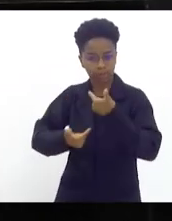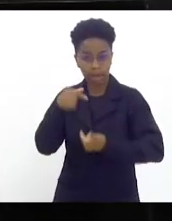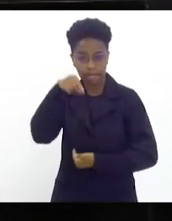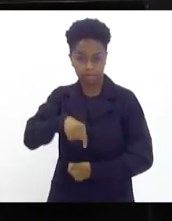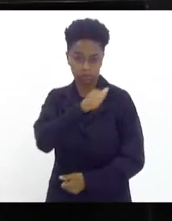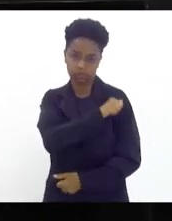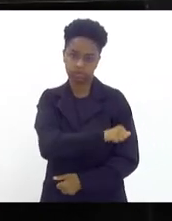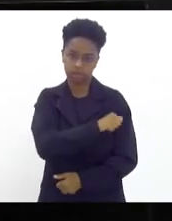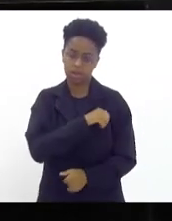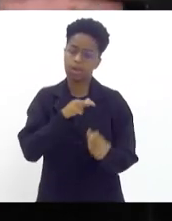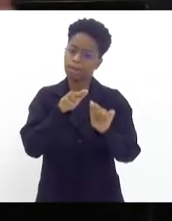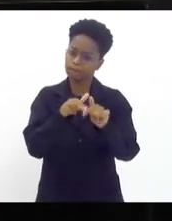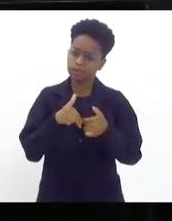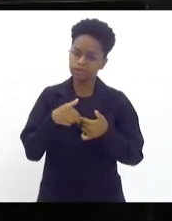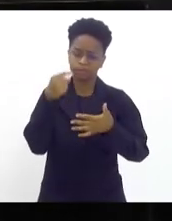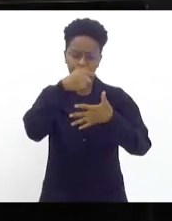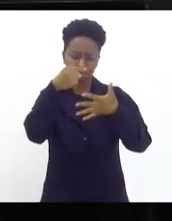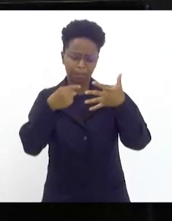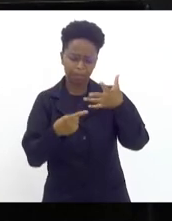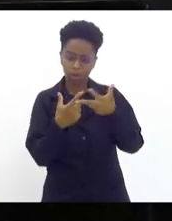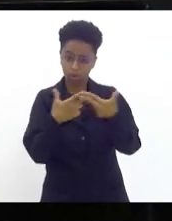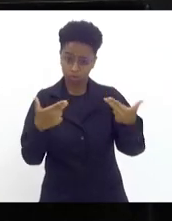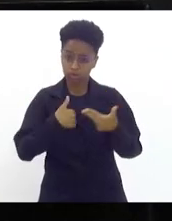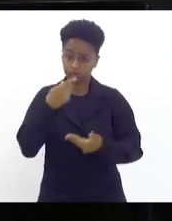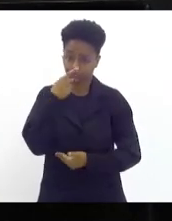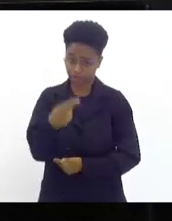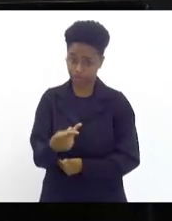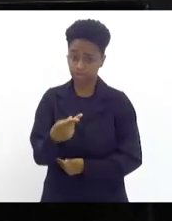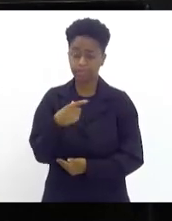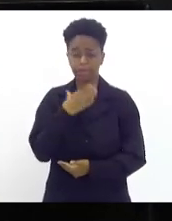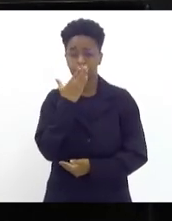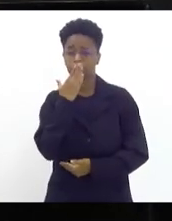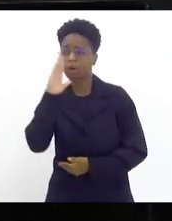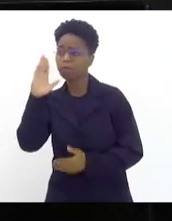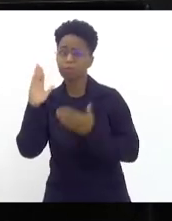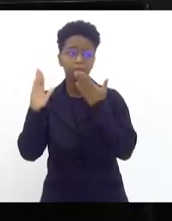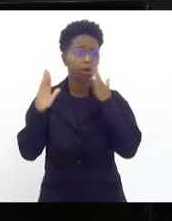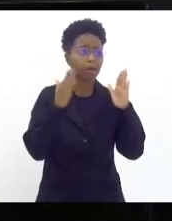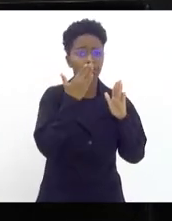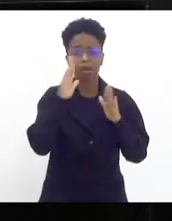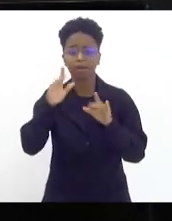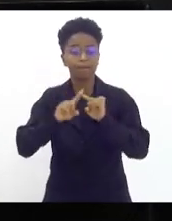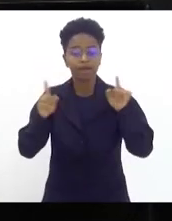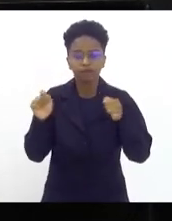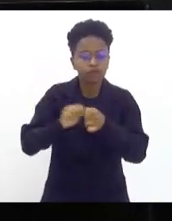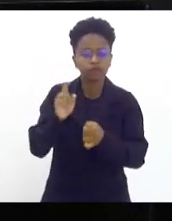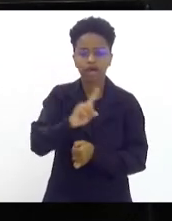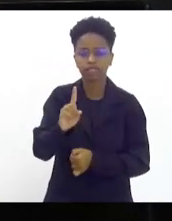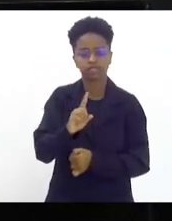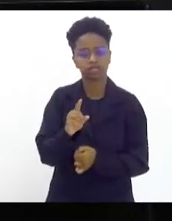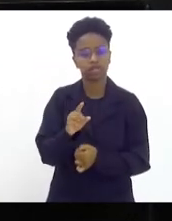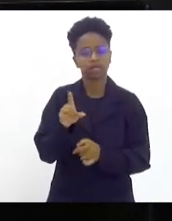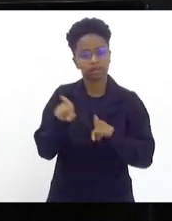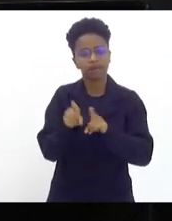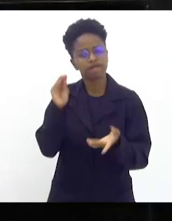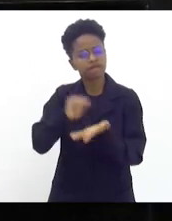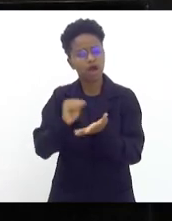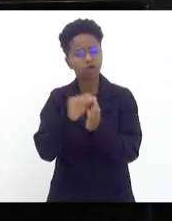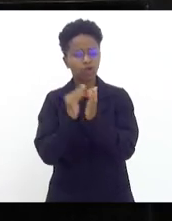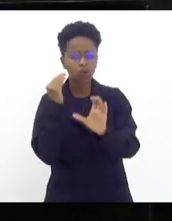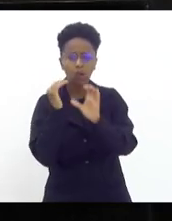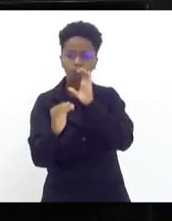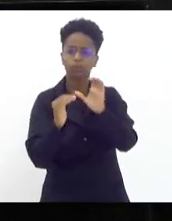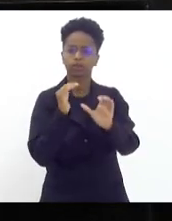por esse ponto de coisas que eu coloquei aqui por essas promessas não cumpridas por essa falta de diálogo